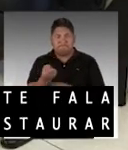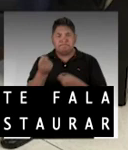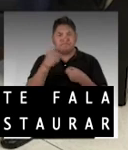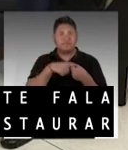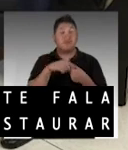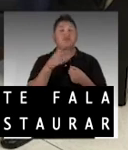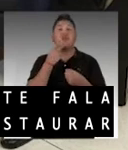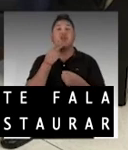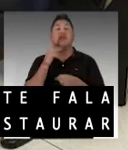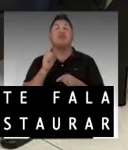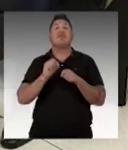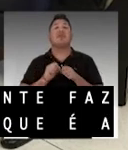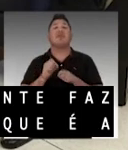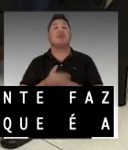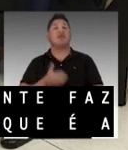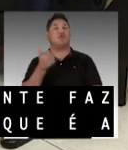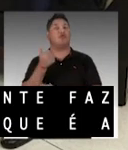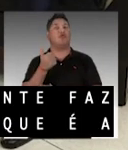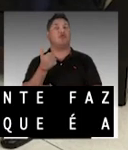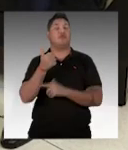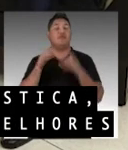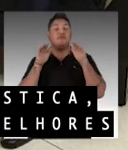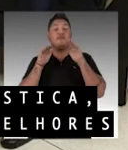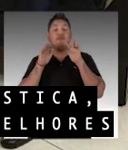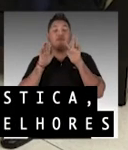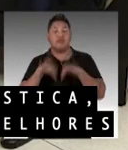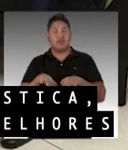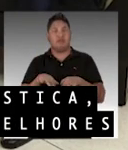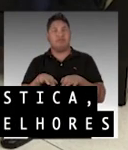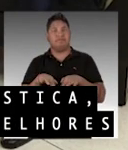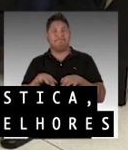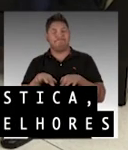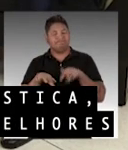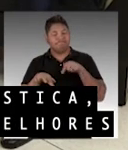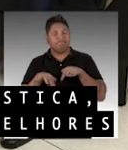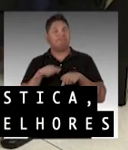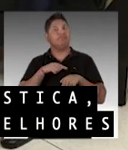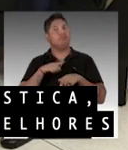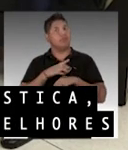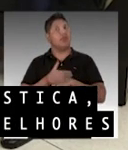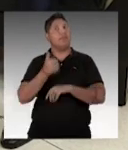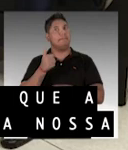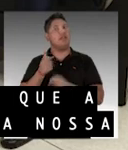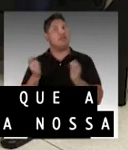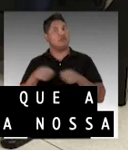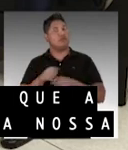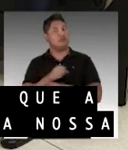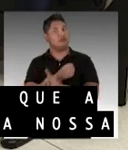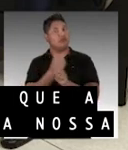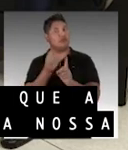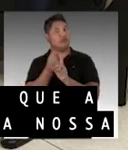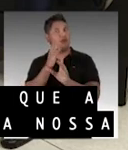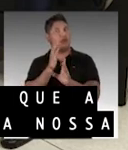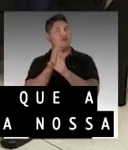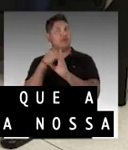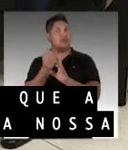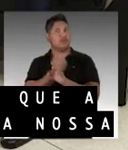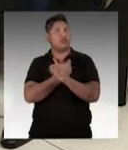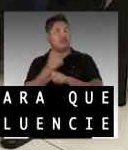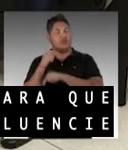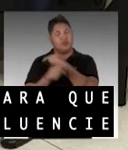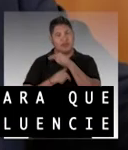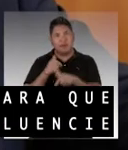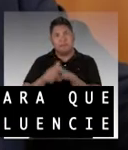fala em restaurar o que a gente faz melhor, que é a atuação finalística. É a gente ter melhores condições para que a sociedade veja a